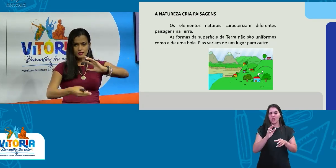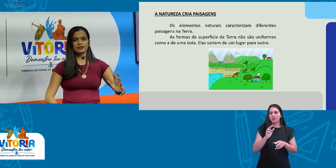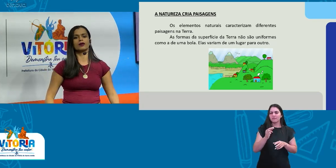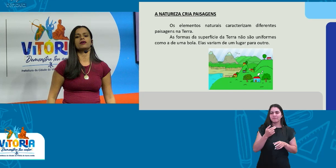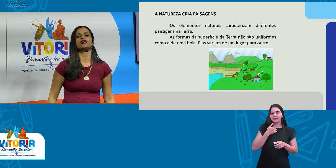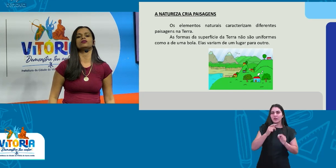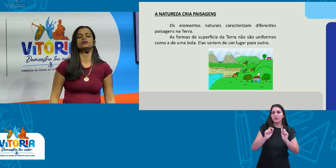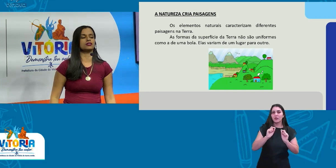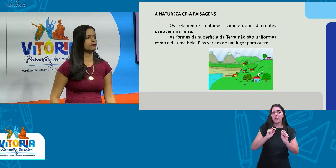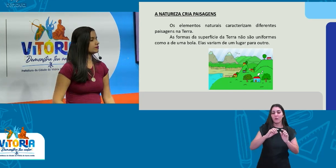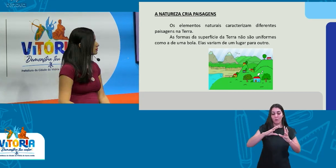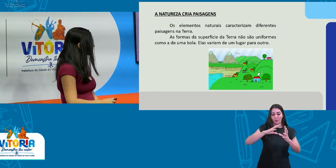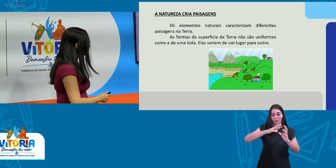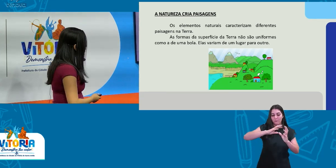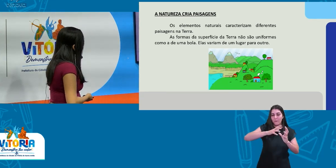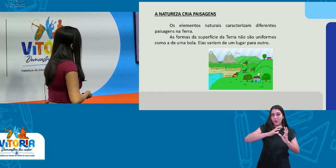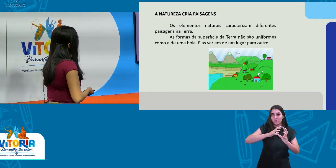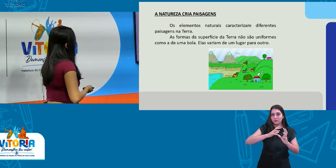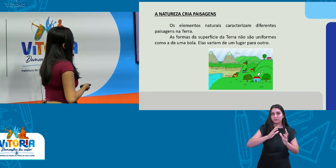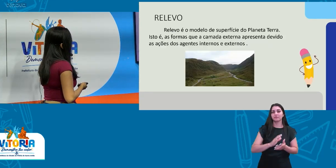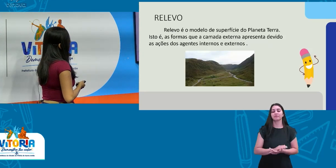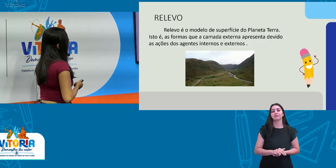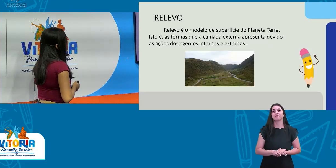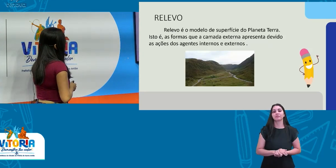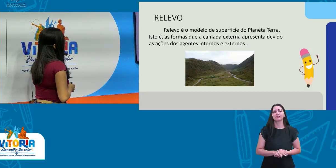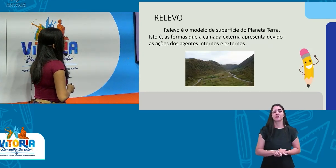futebol, que é bem redondinha. Tá certo?